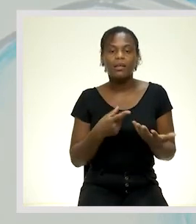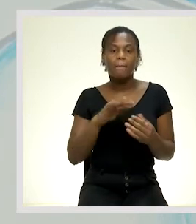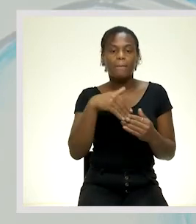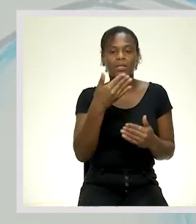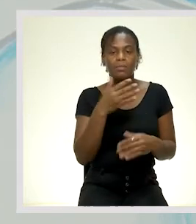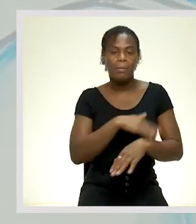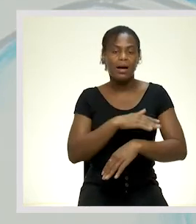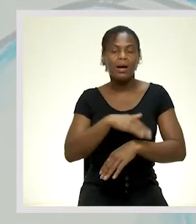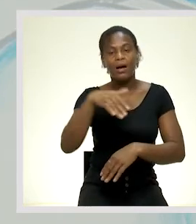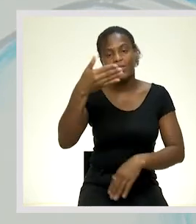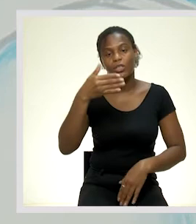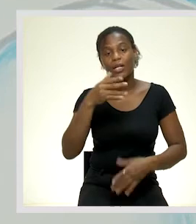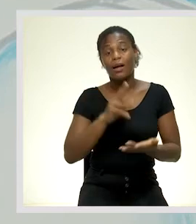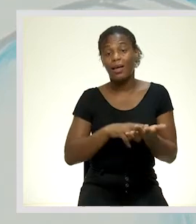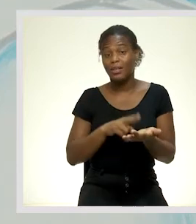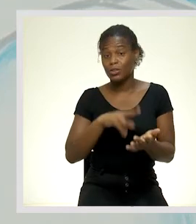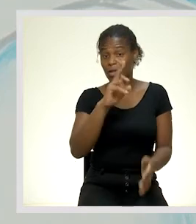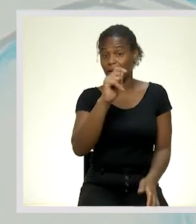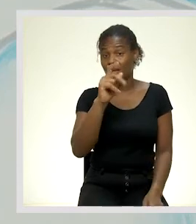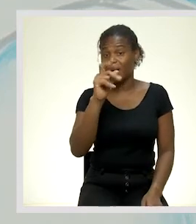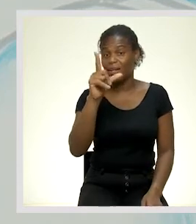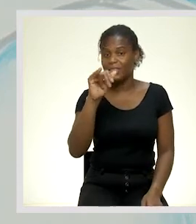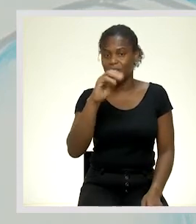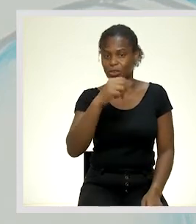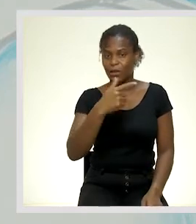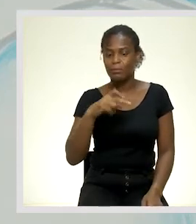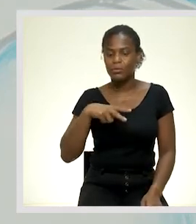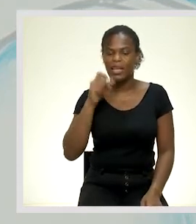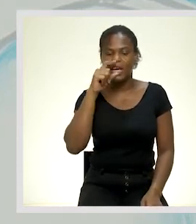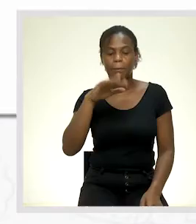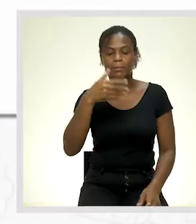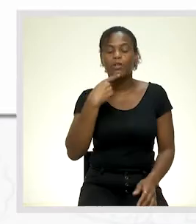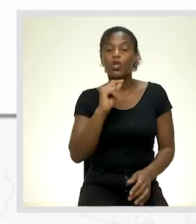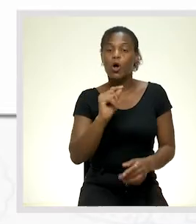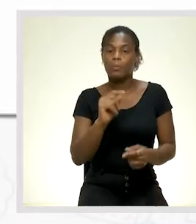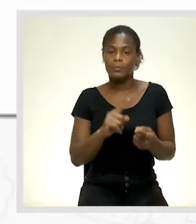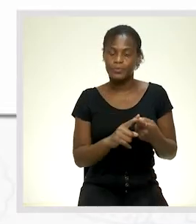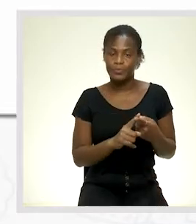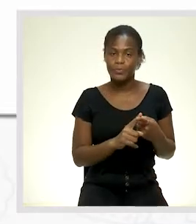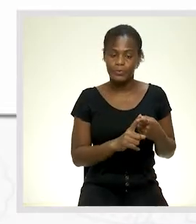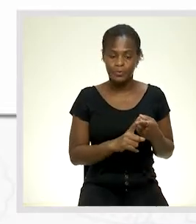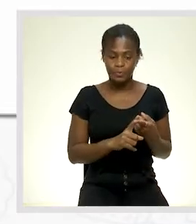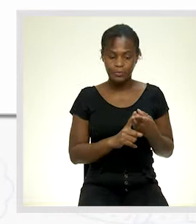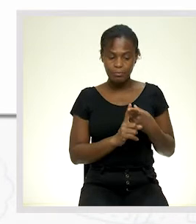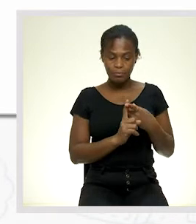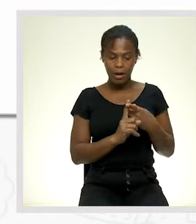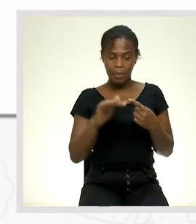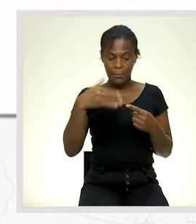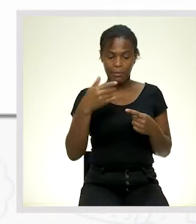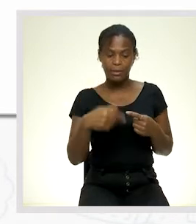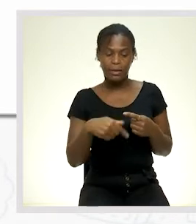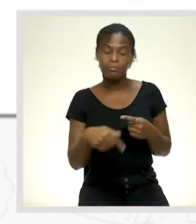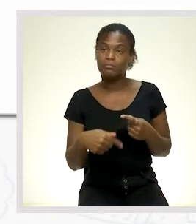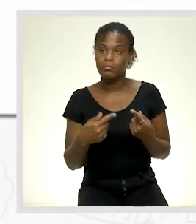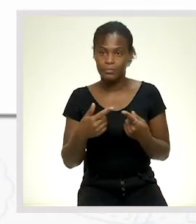os principais realistas portugueses. Entre os principais representantes da corrente